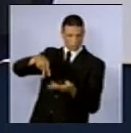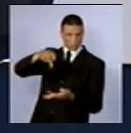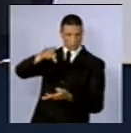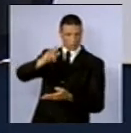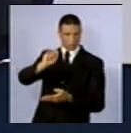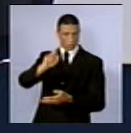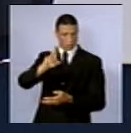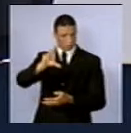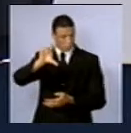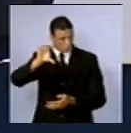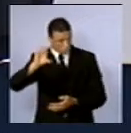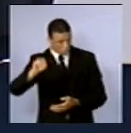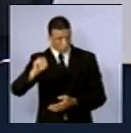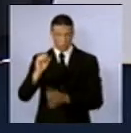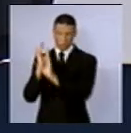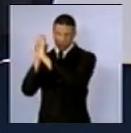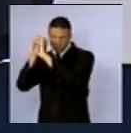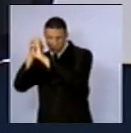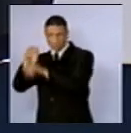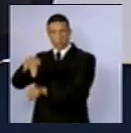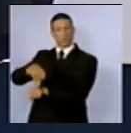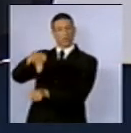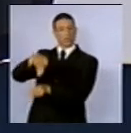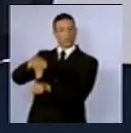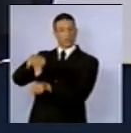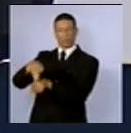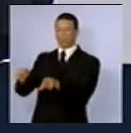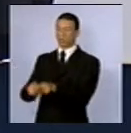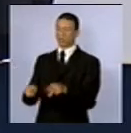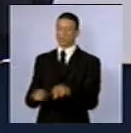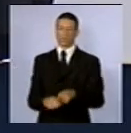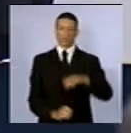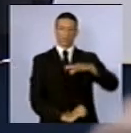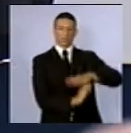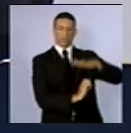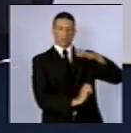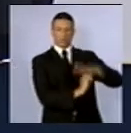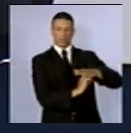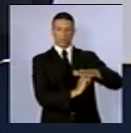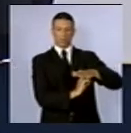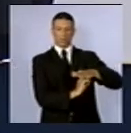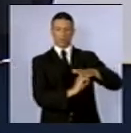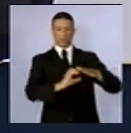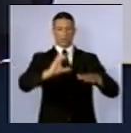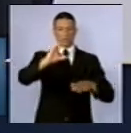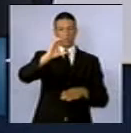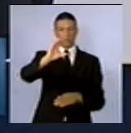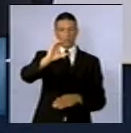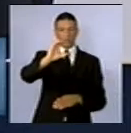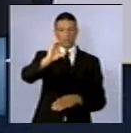mestre em engenharia elétrica e engenheiro da companhia de transmissão de energia elétrica